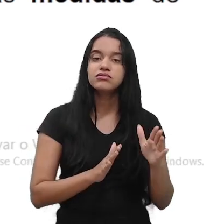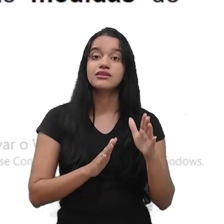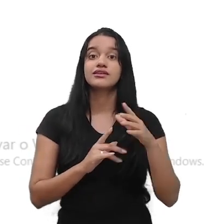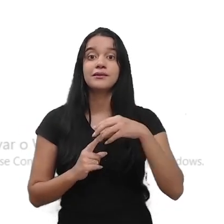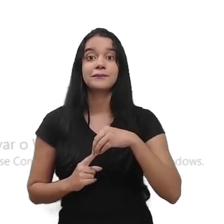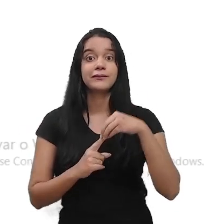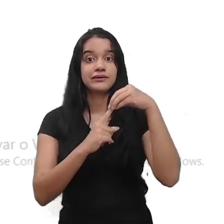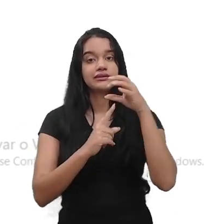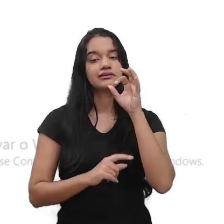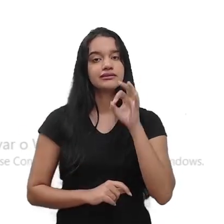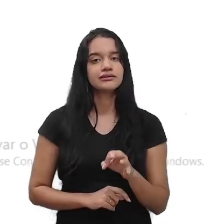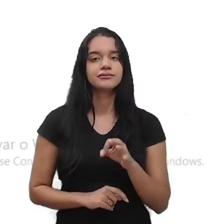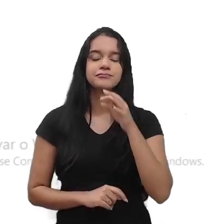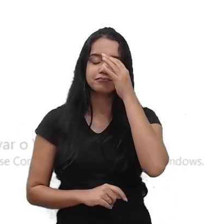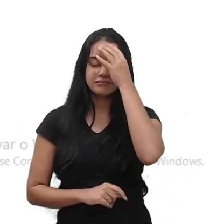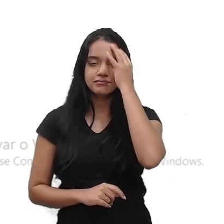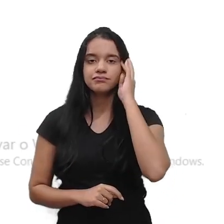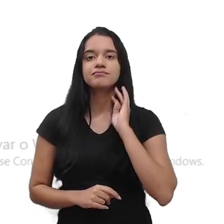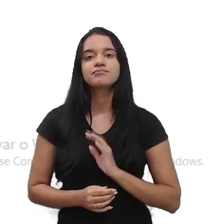prioridade.